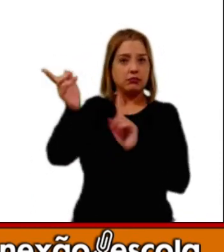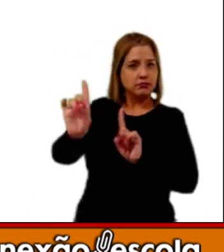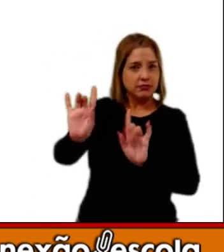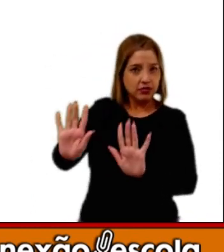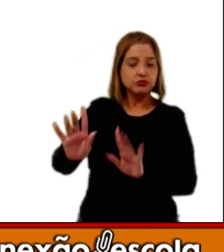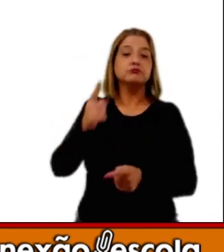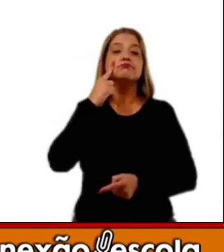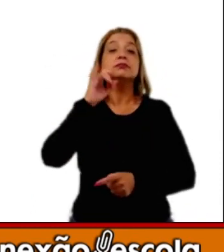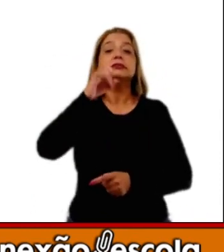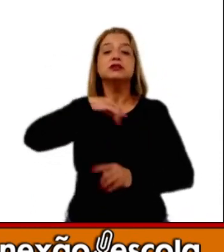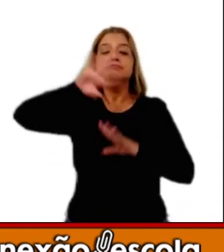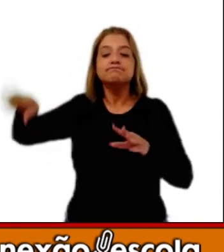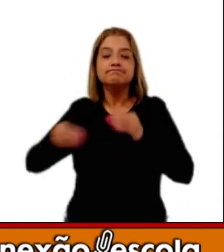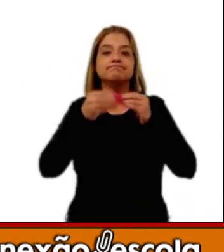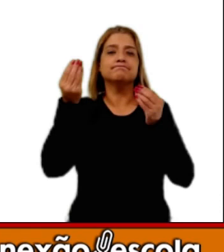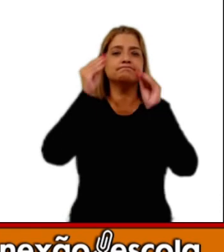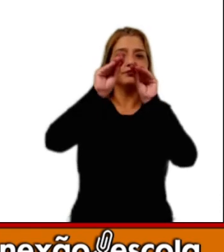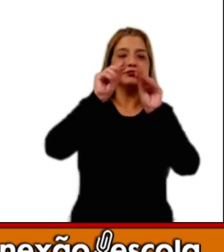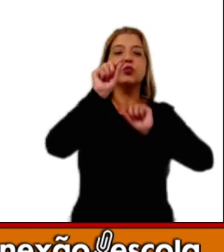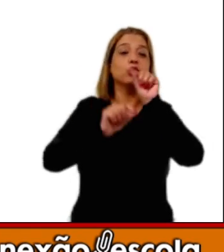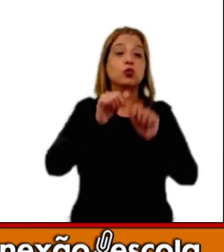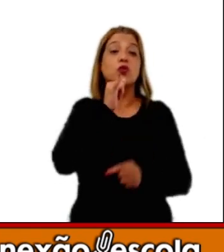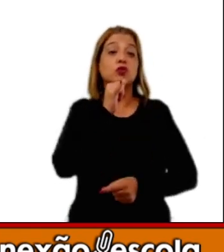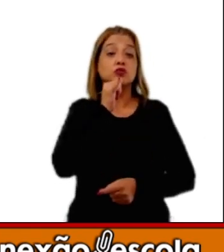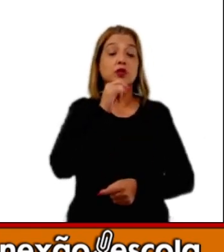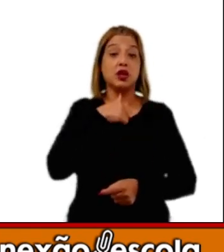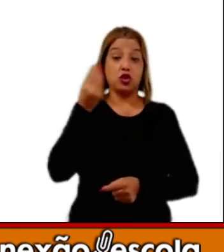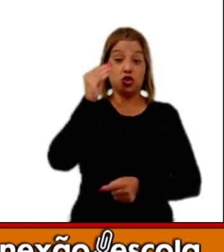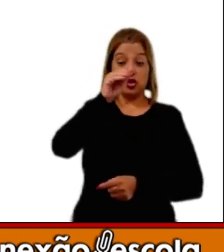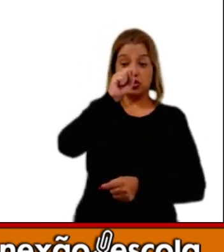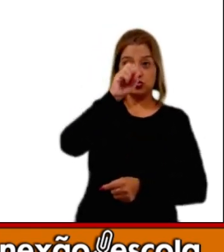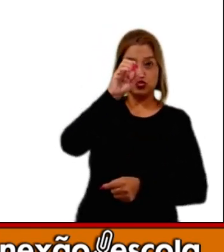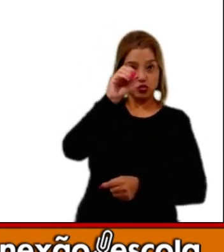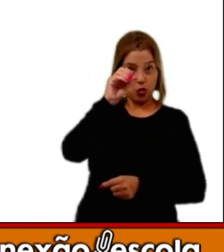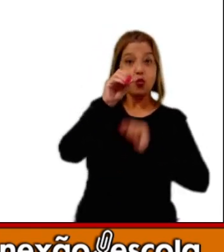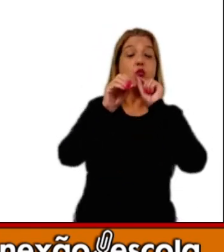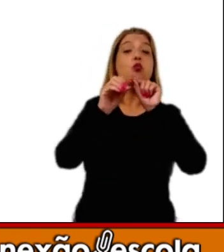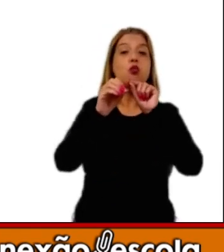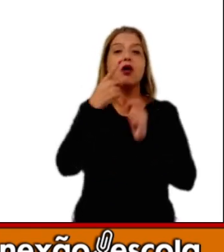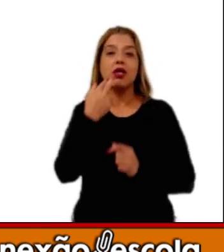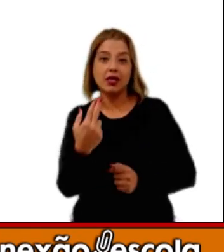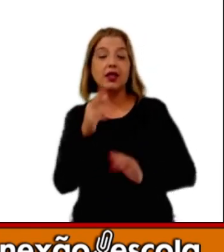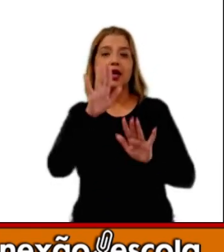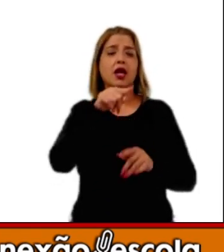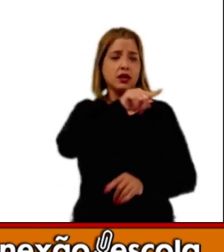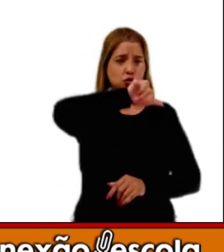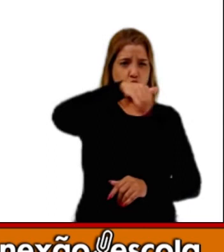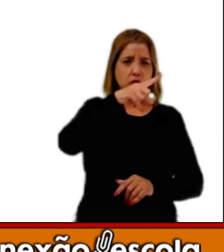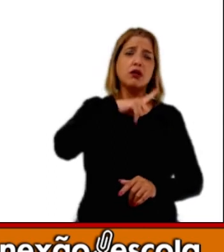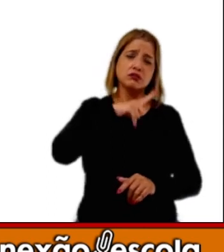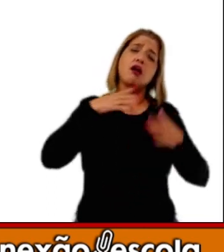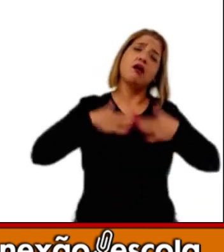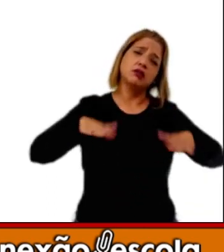que acontece você acreditar um Connect João Star Wars so Don't Wake options o João está cansado